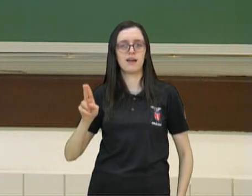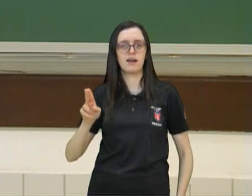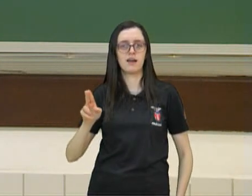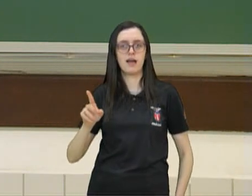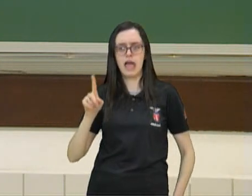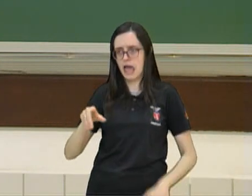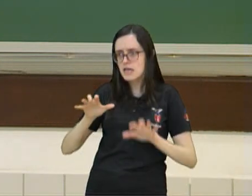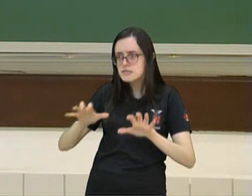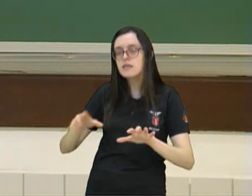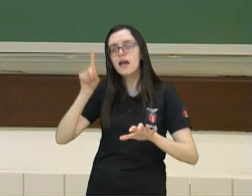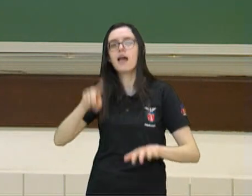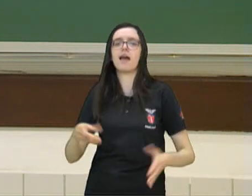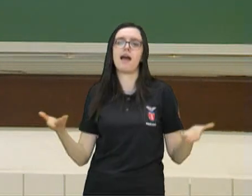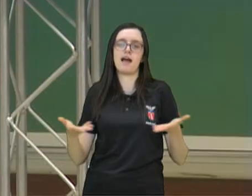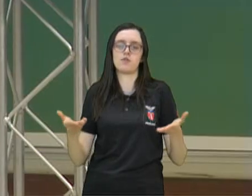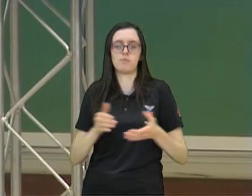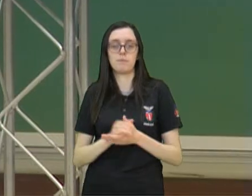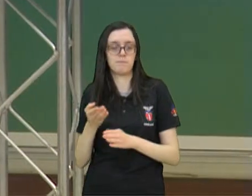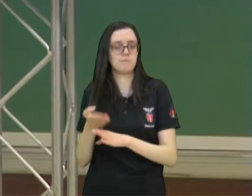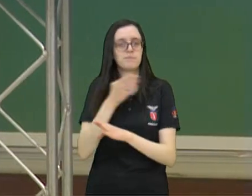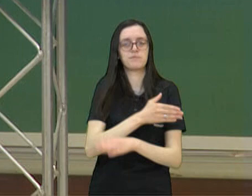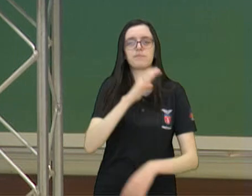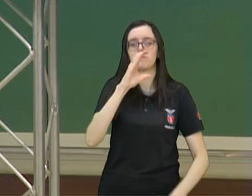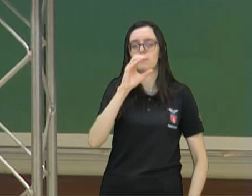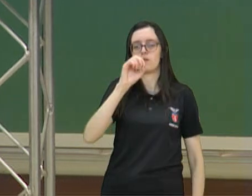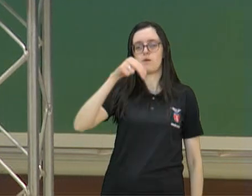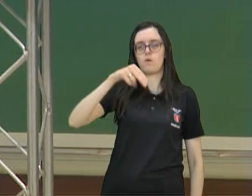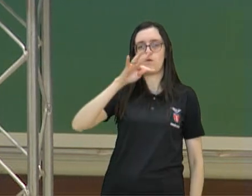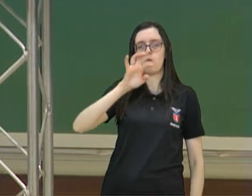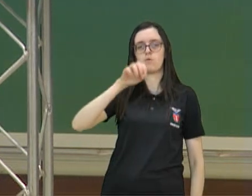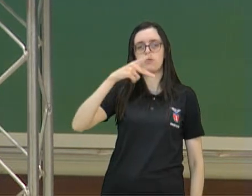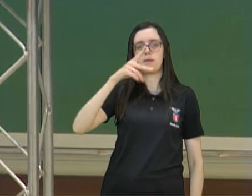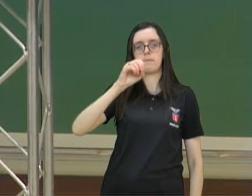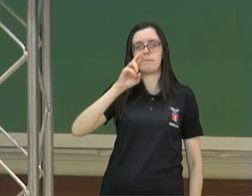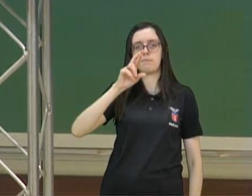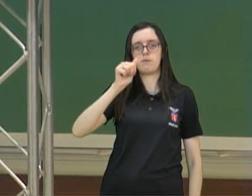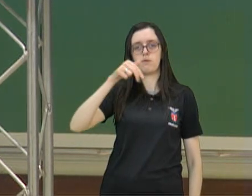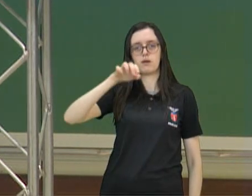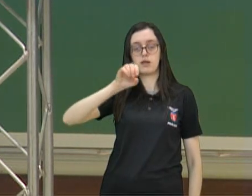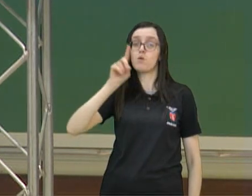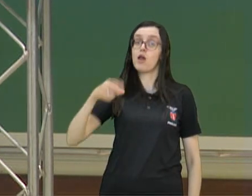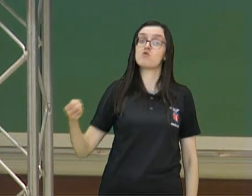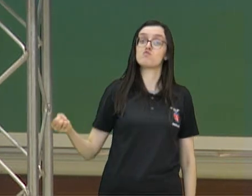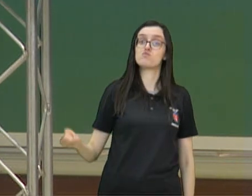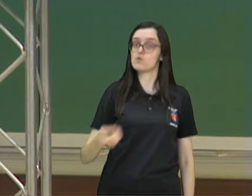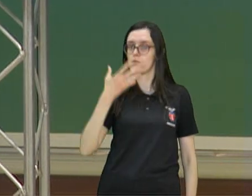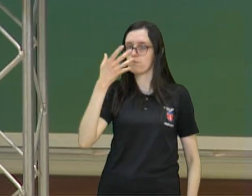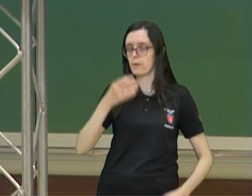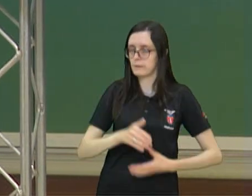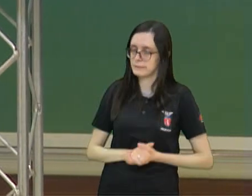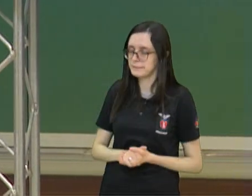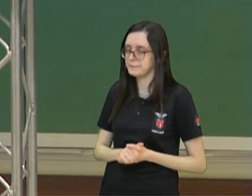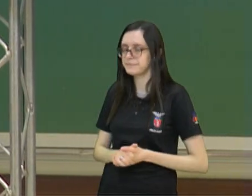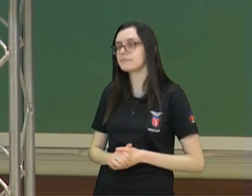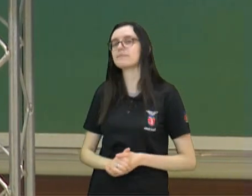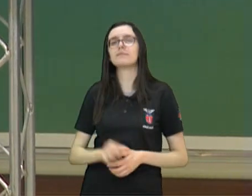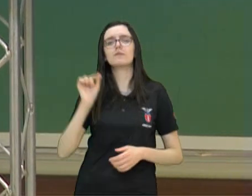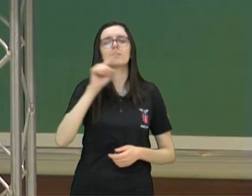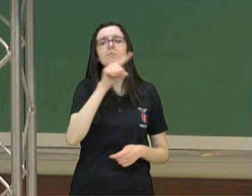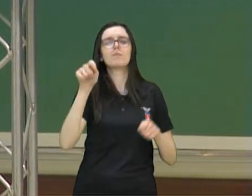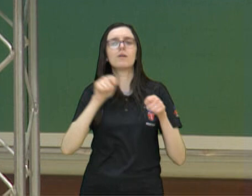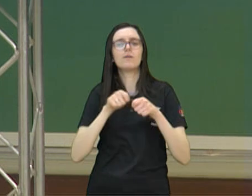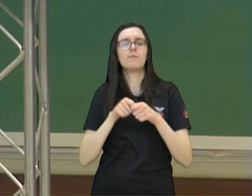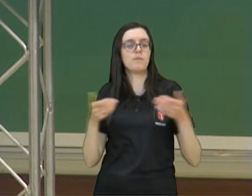Isso é ser atual. E ser contemporâneo é ser algo novo mesmo. E o que vocês vão